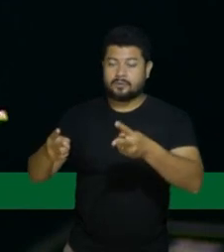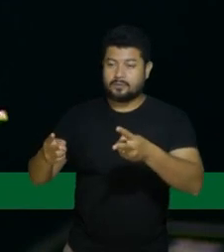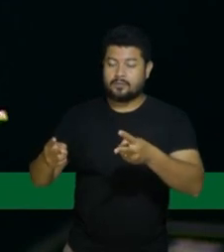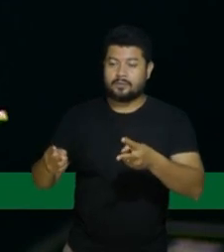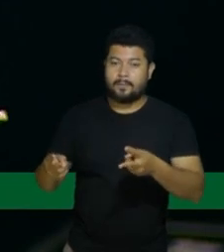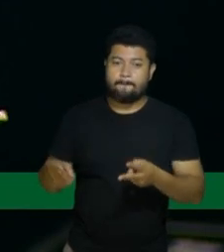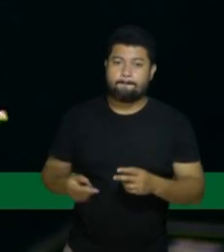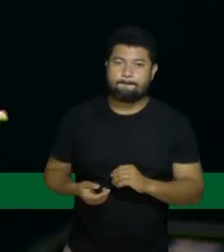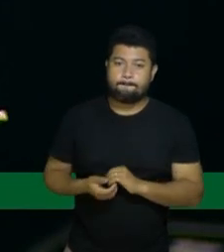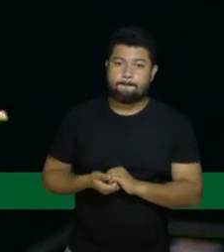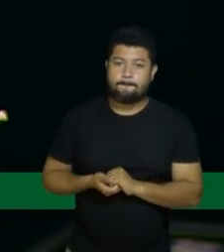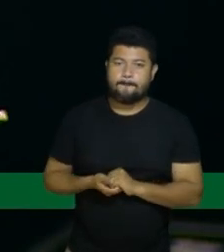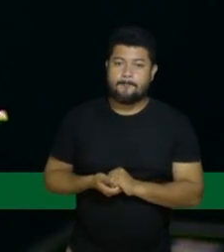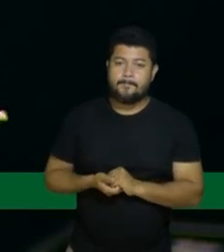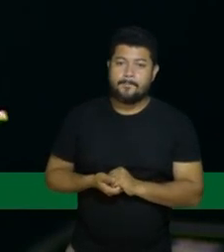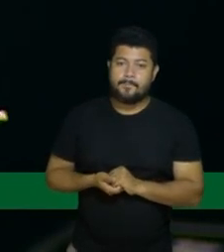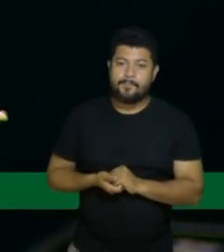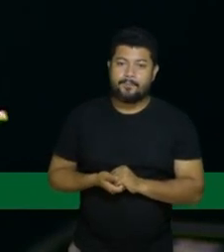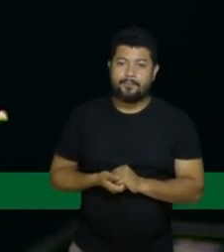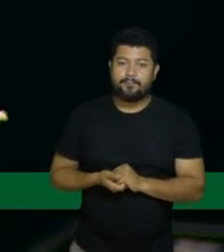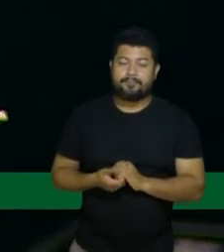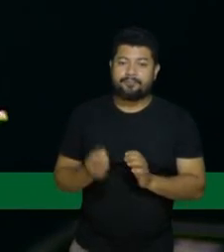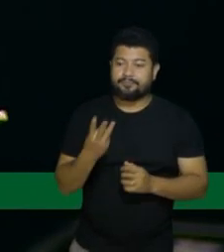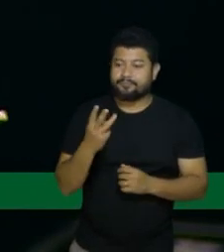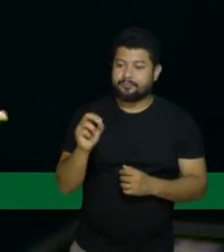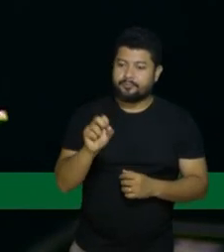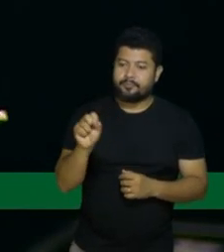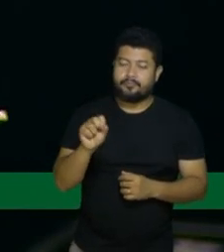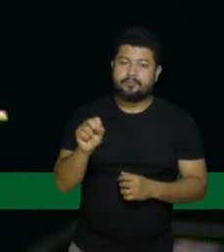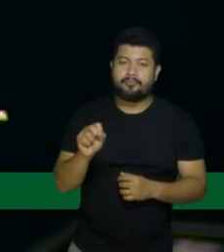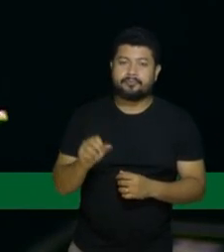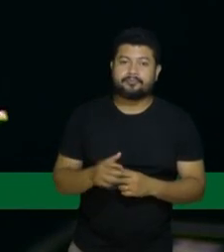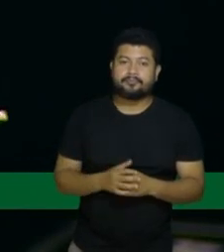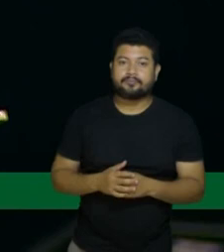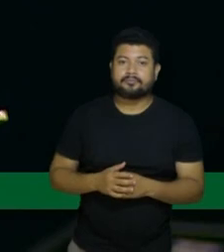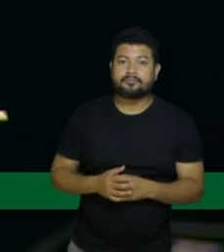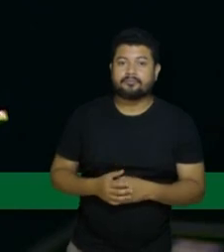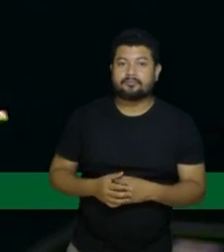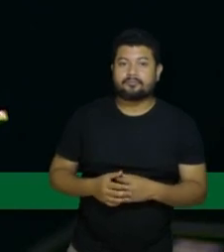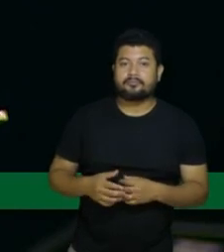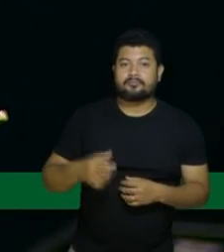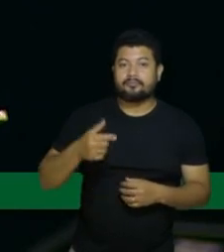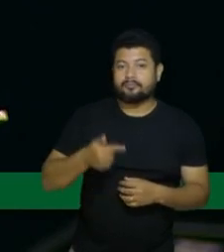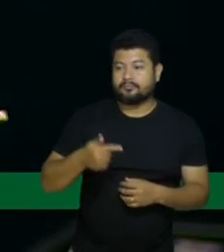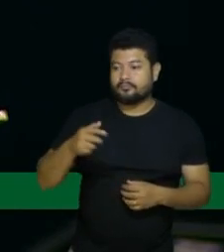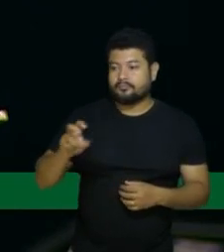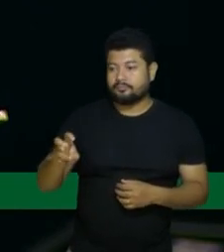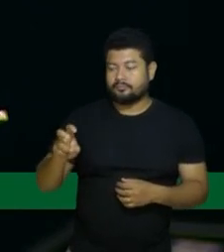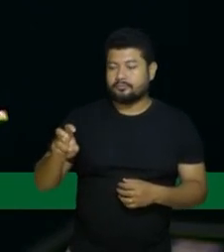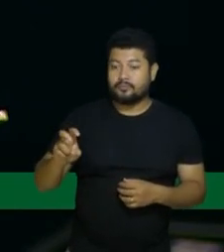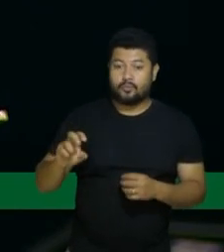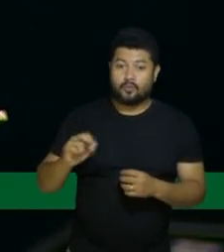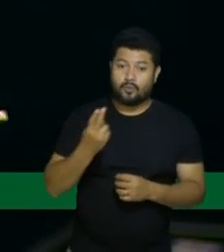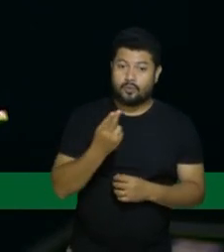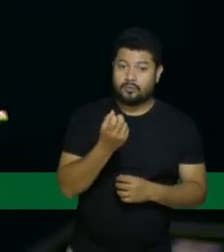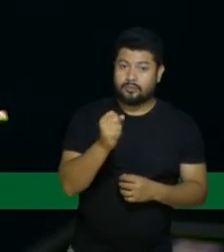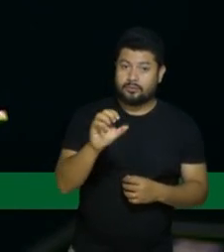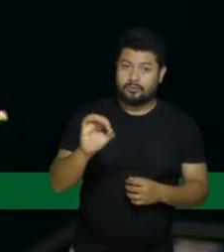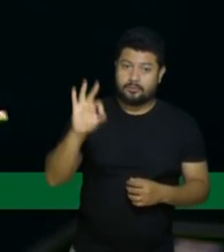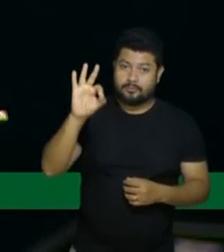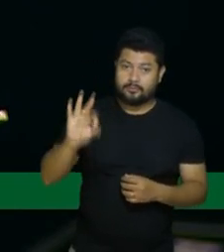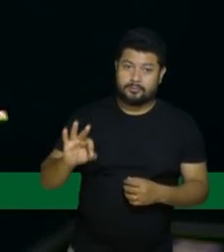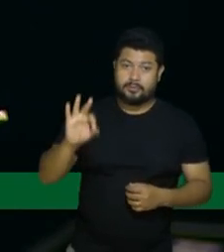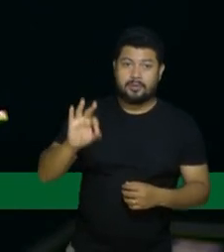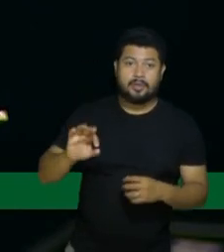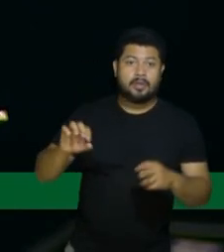excelência mais 30 segundos para concluir restando 75 a 80% de atendimento pelo